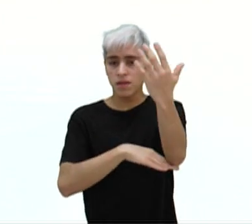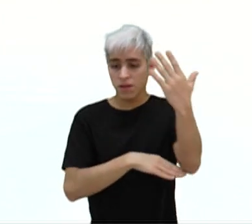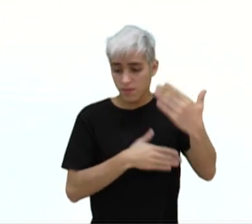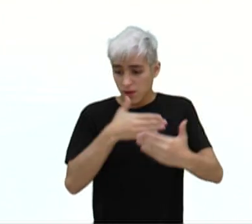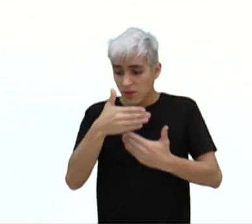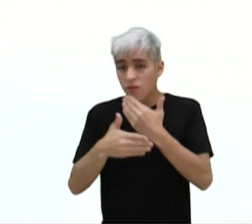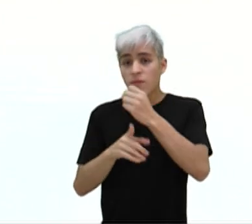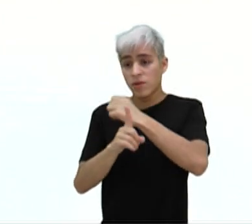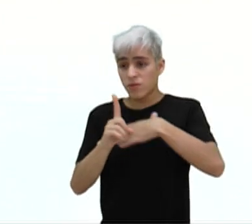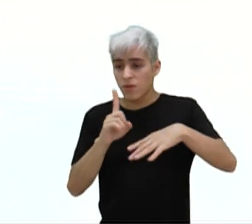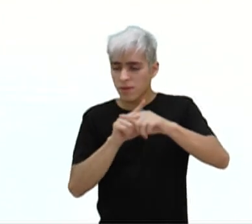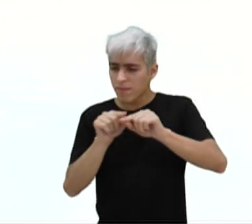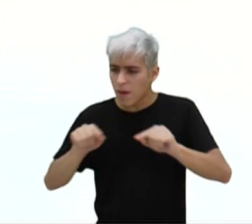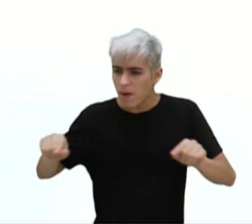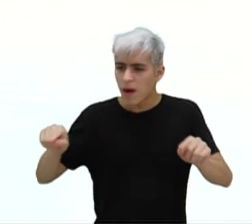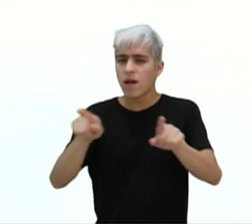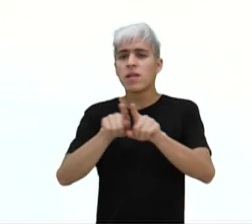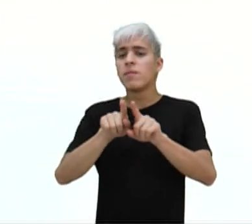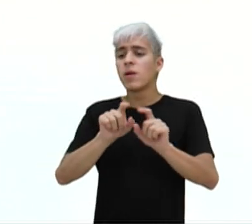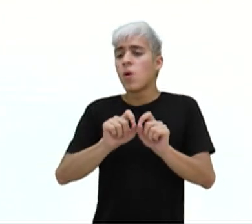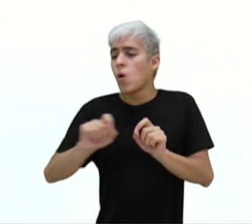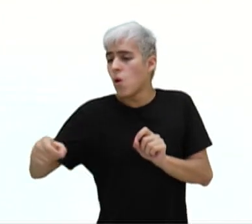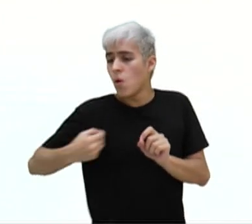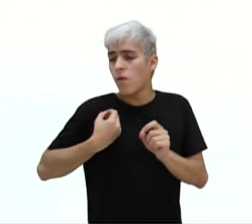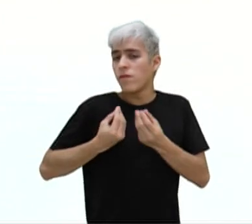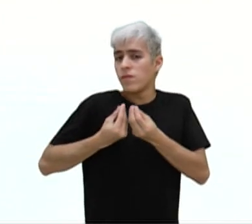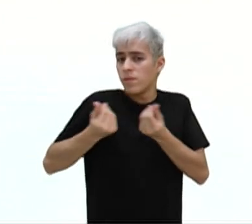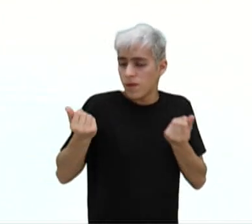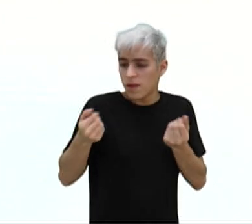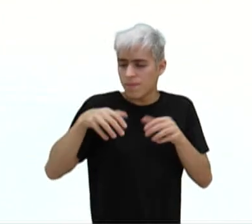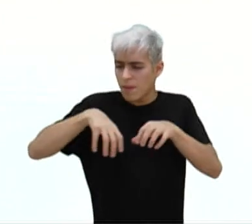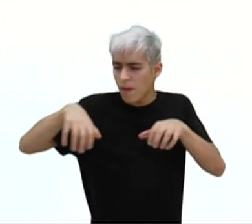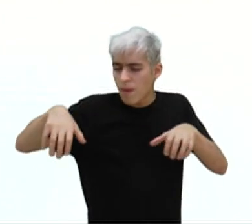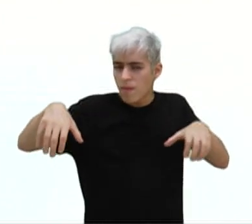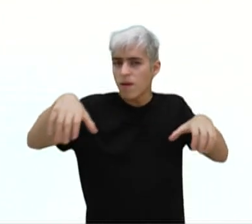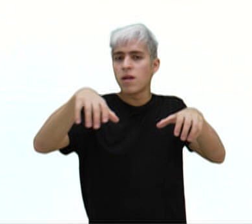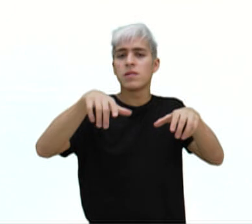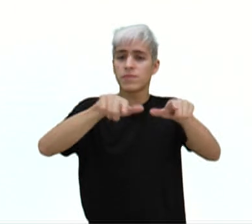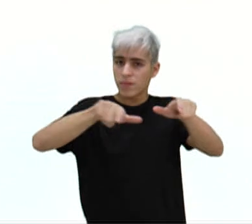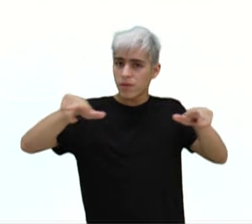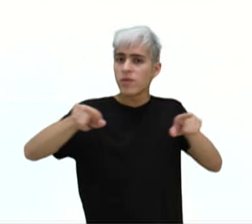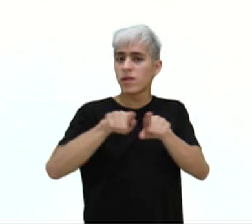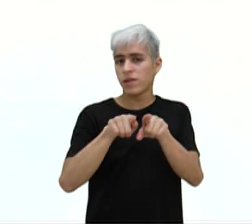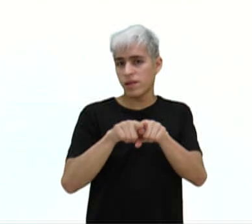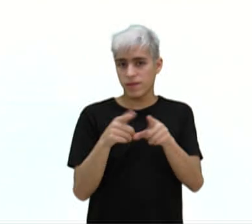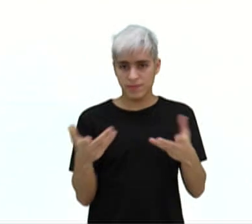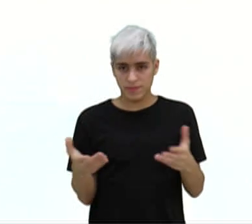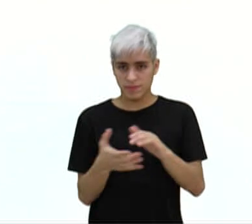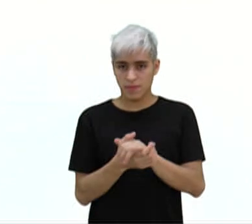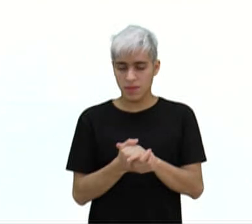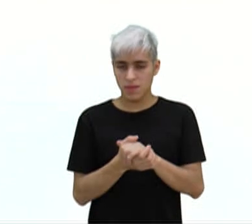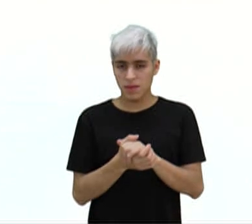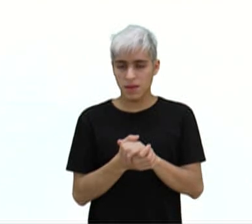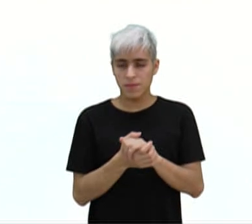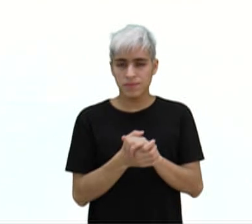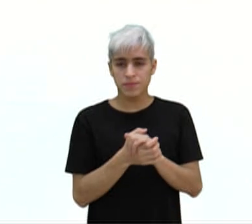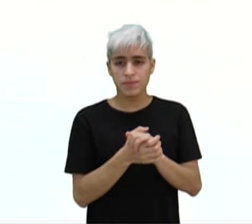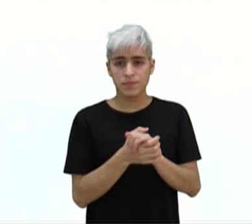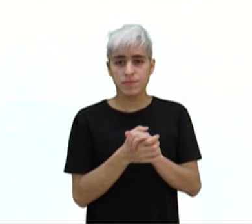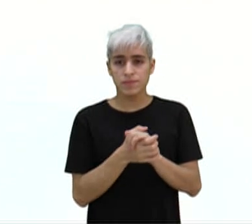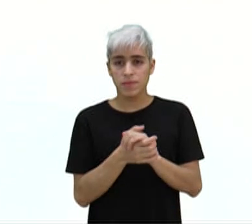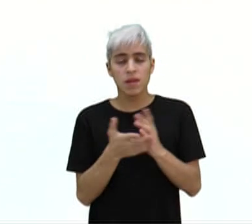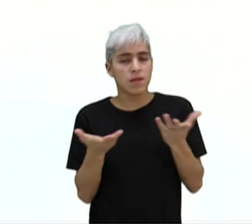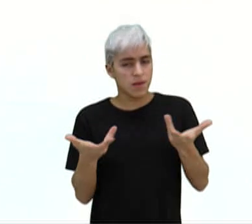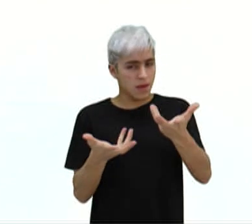das sociedades e a qualidade de vida dessas sociedades e das pessoas. Dentro disso,